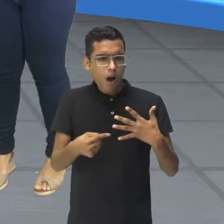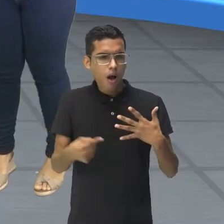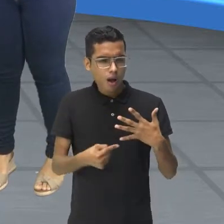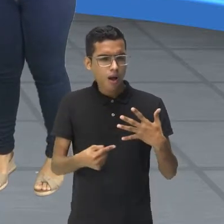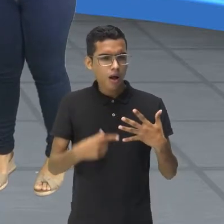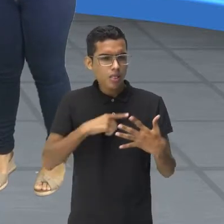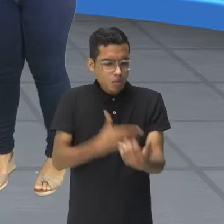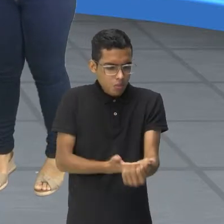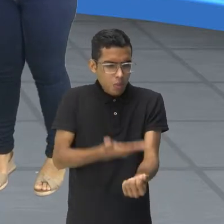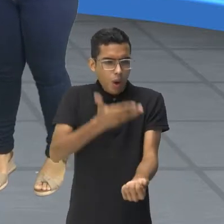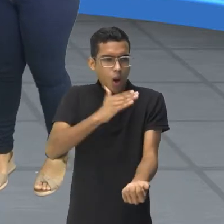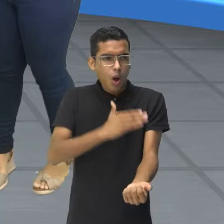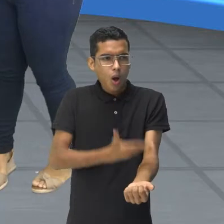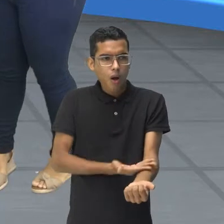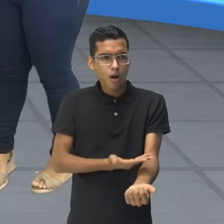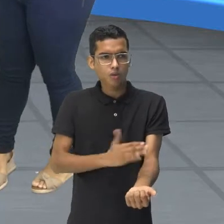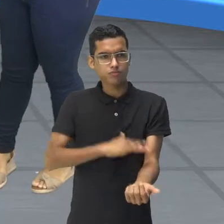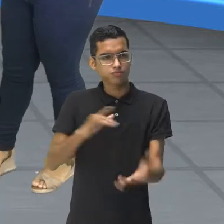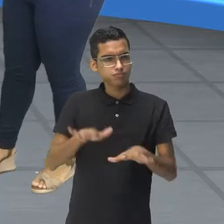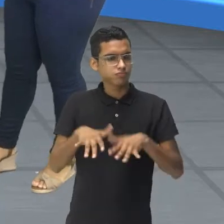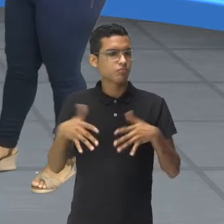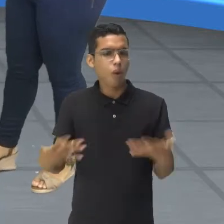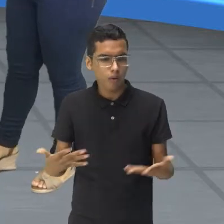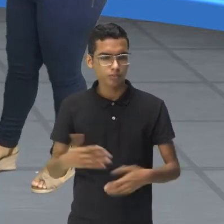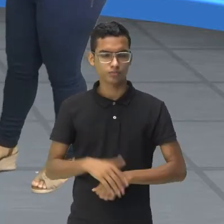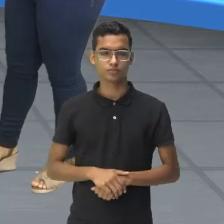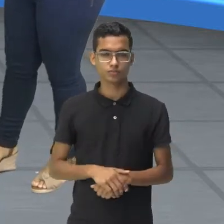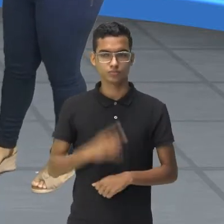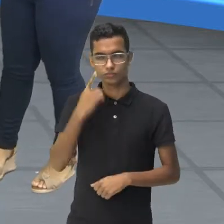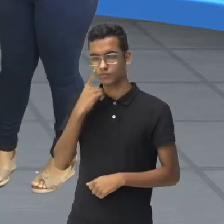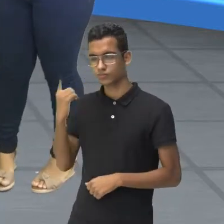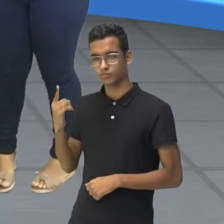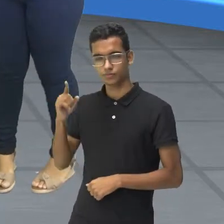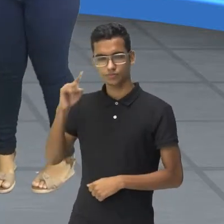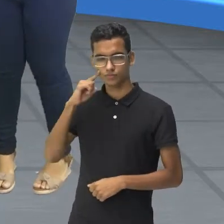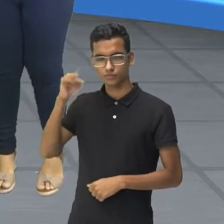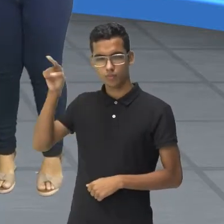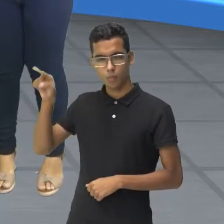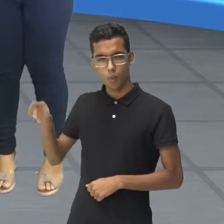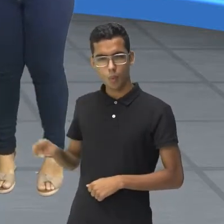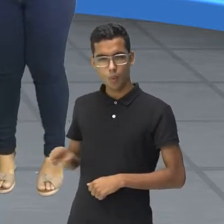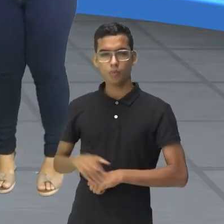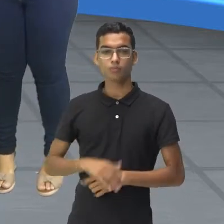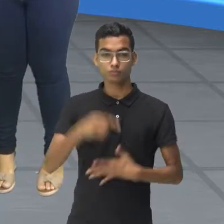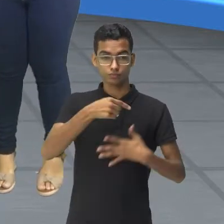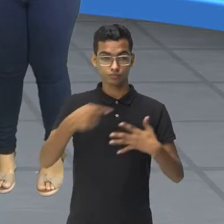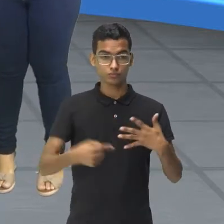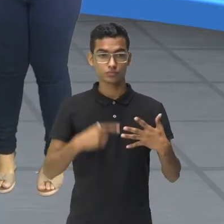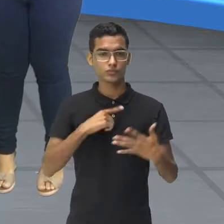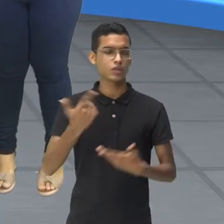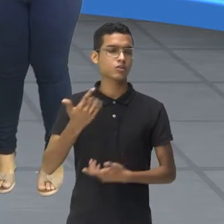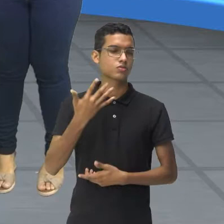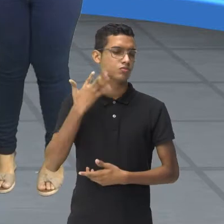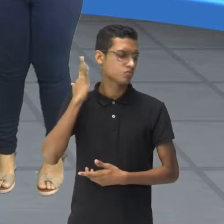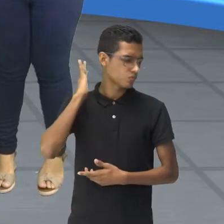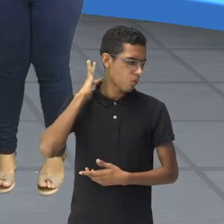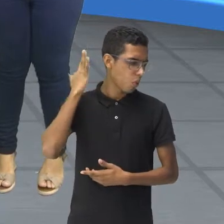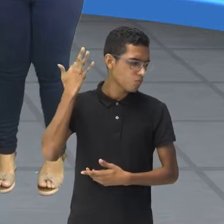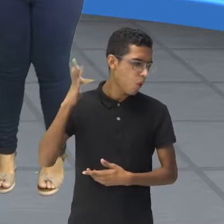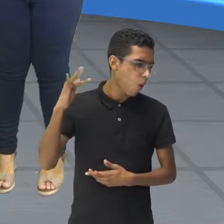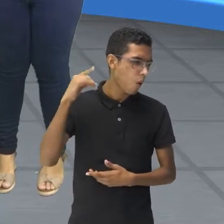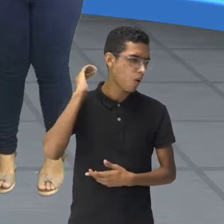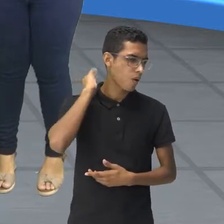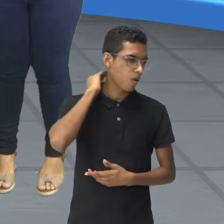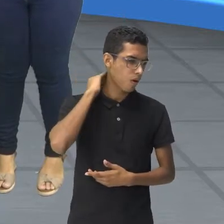arterial alterada? Observem aqui do ladinho, olha só. Nós temos dores na nuca, dores